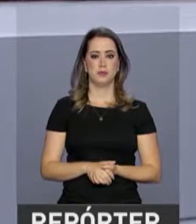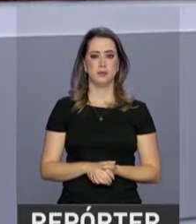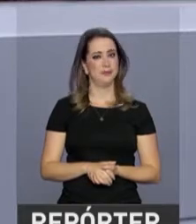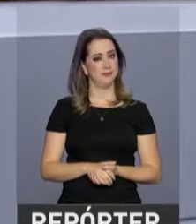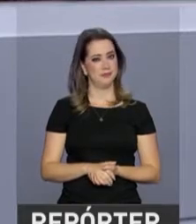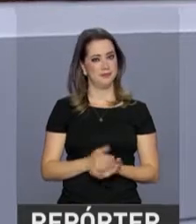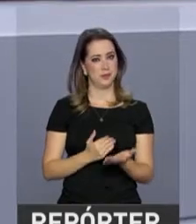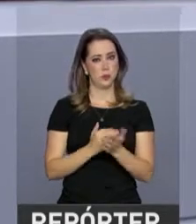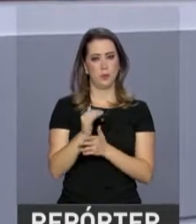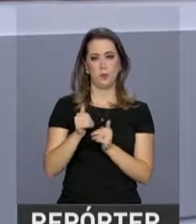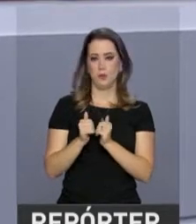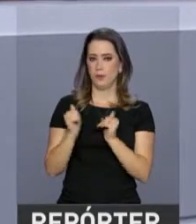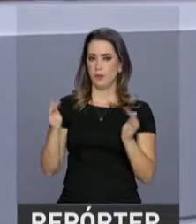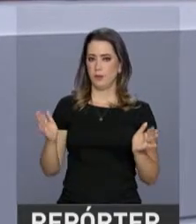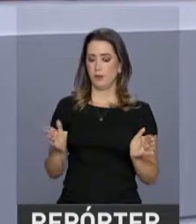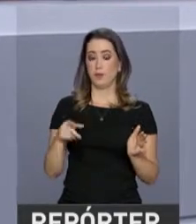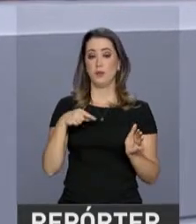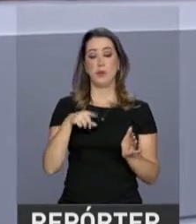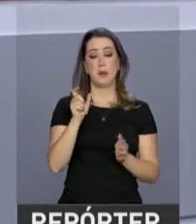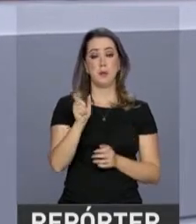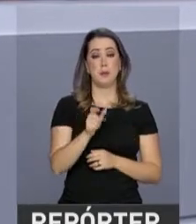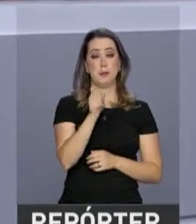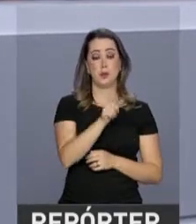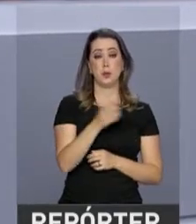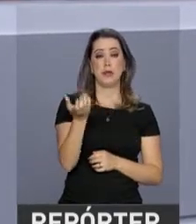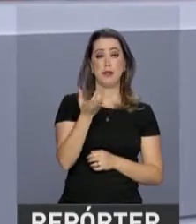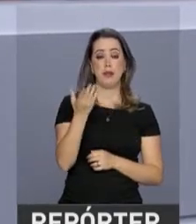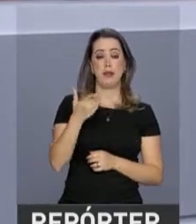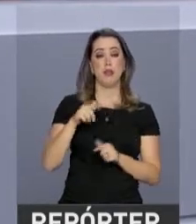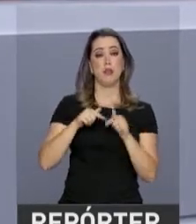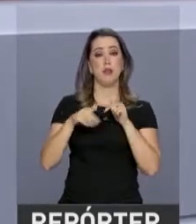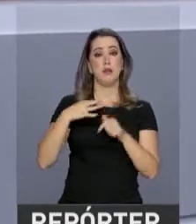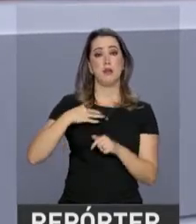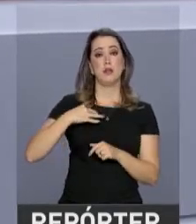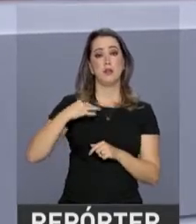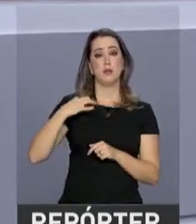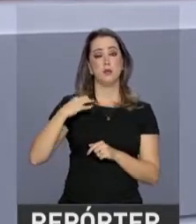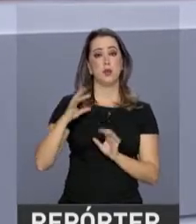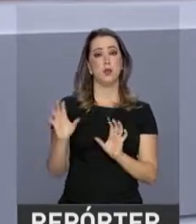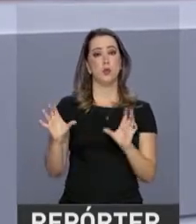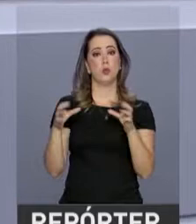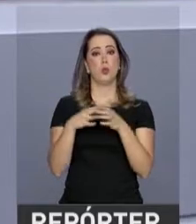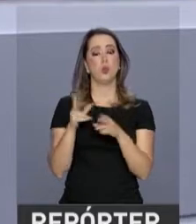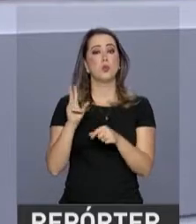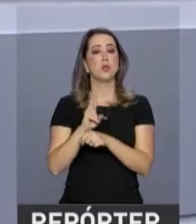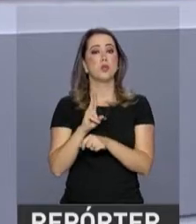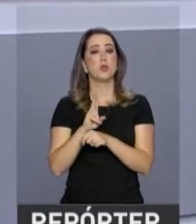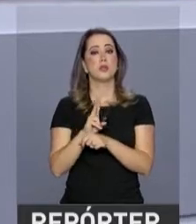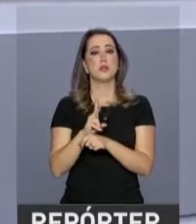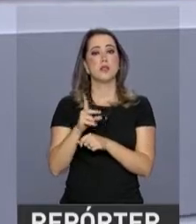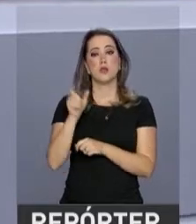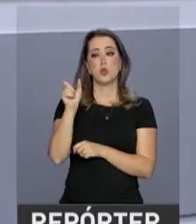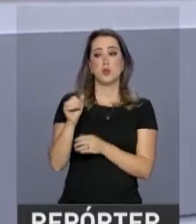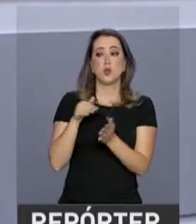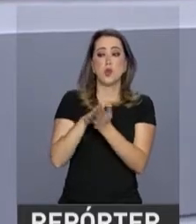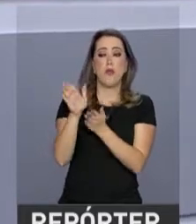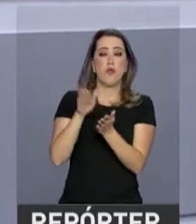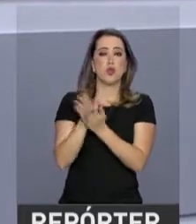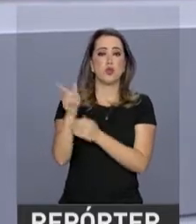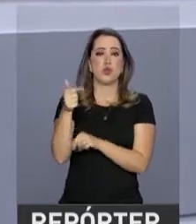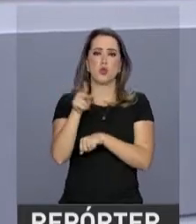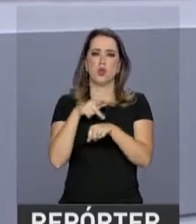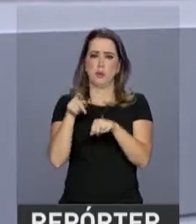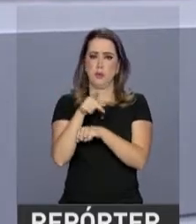continuam abertas as inscrições para trabalho voluntário com refugiados em brasília para se candidatar é preciso ter